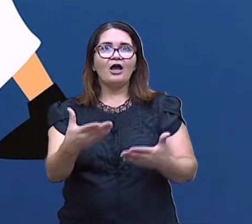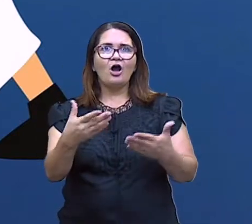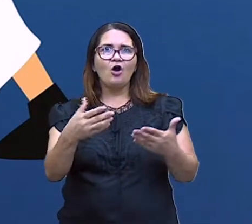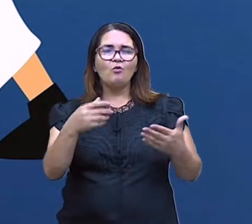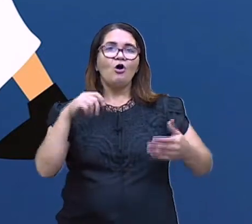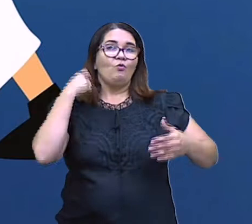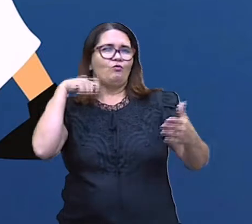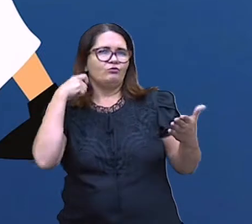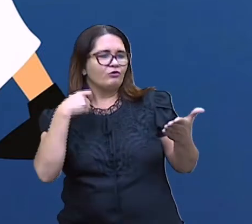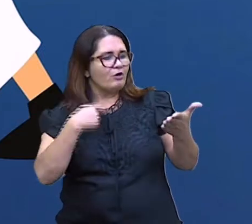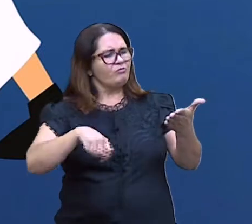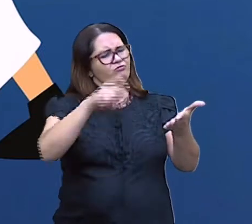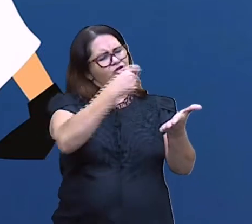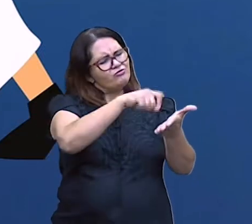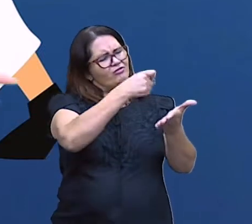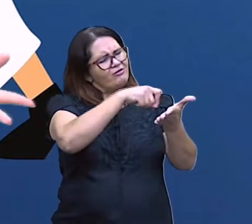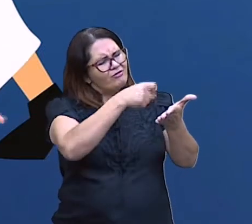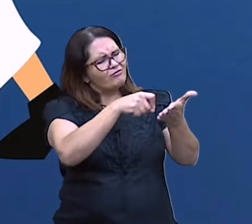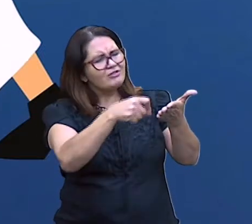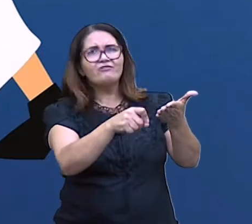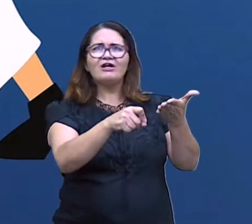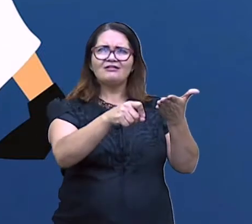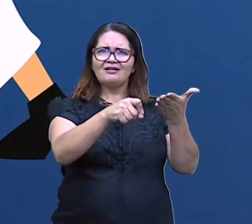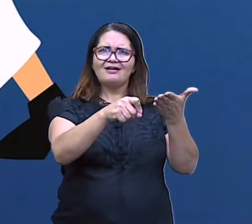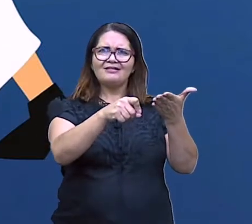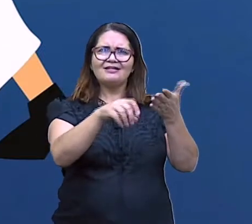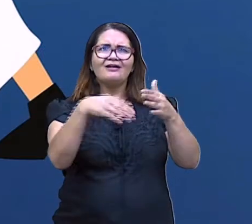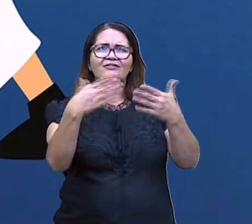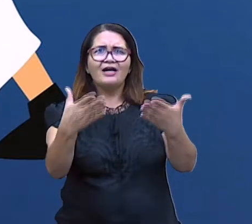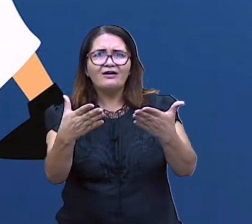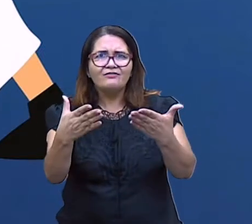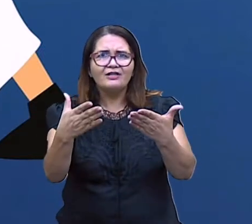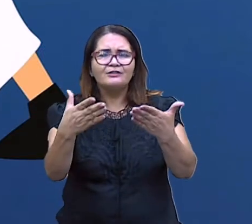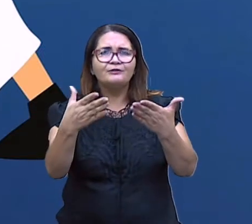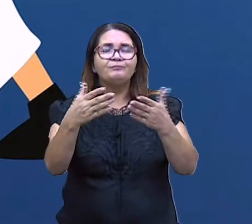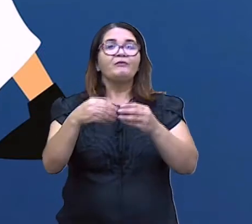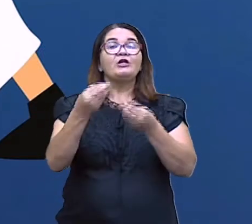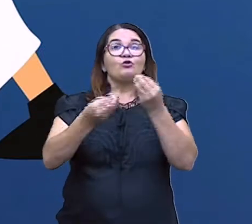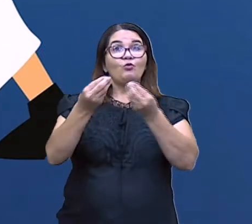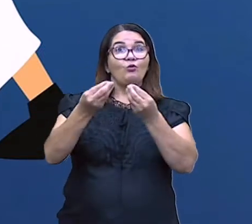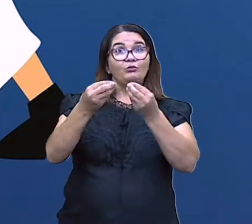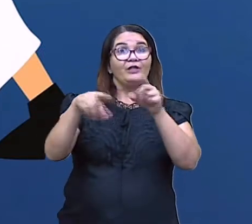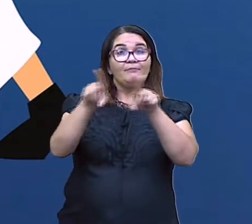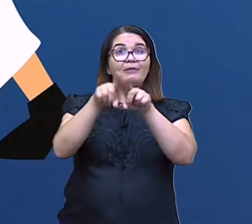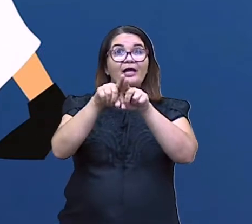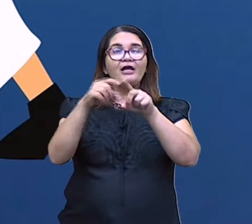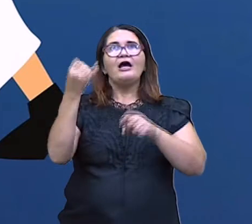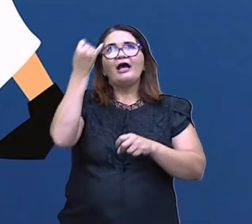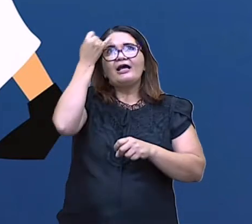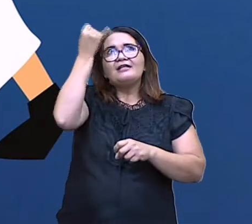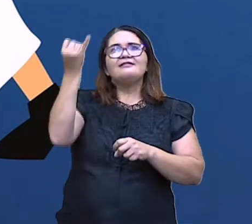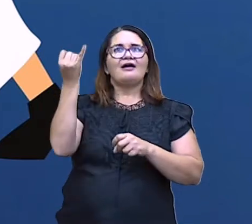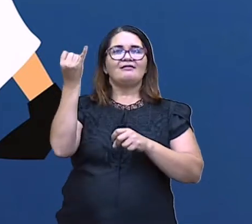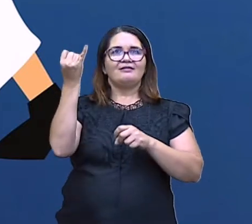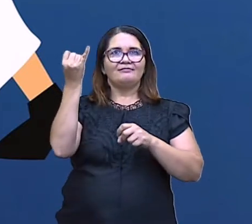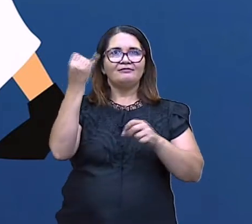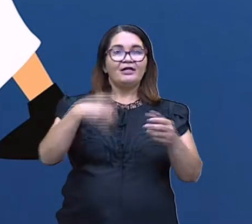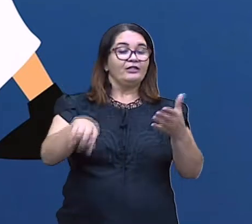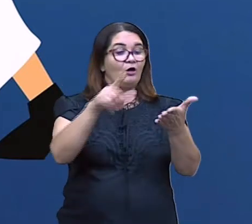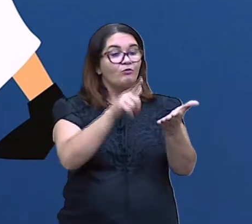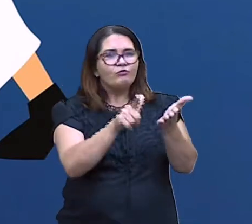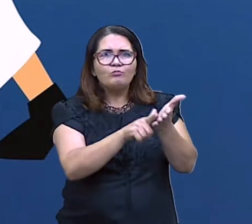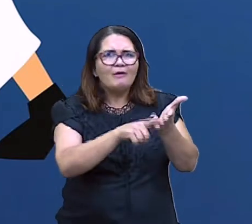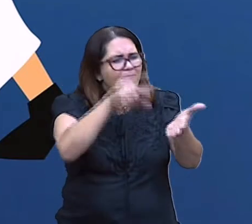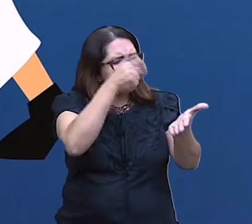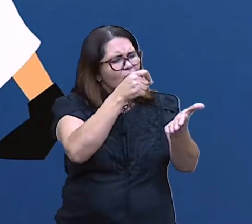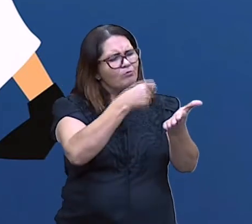por meio de um insight. E o que seria um insight? Insight, pessoal, é quando aquela ideia ela aparece naquele exato